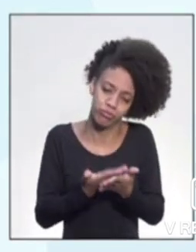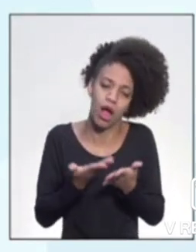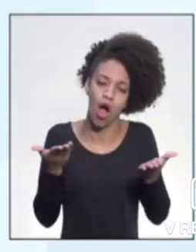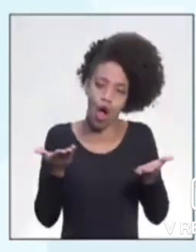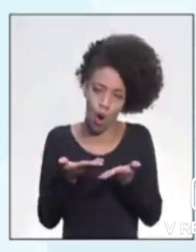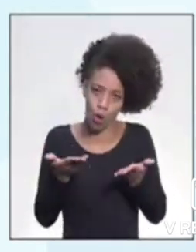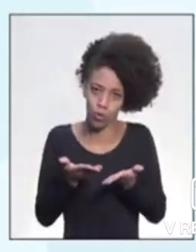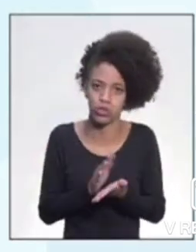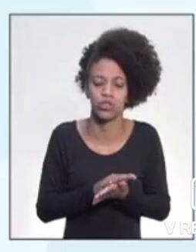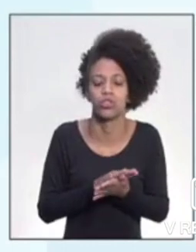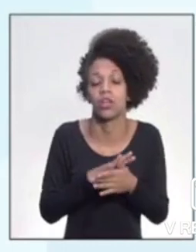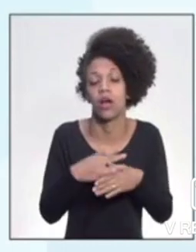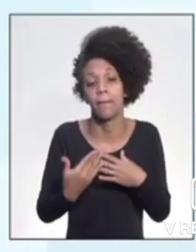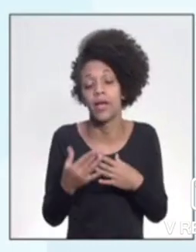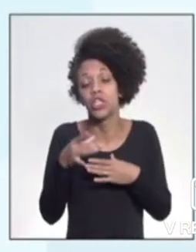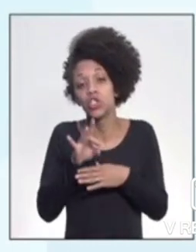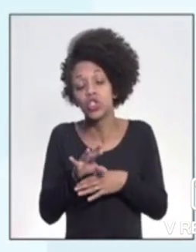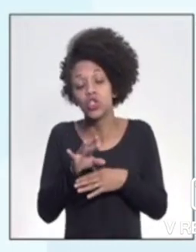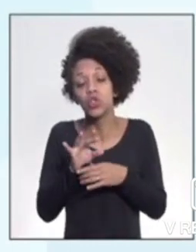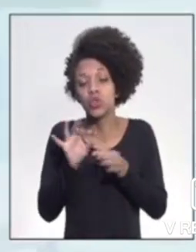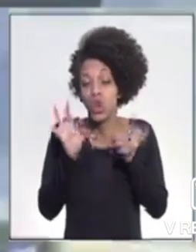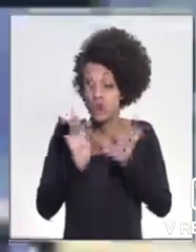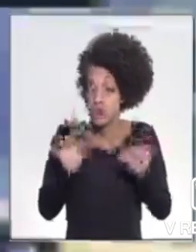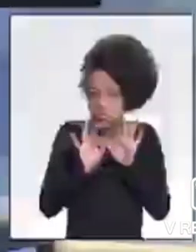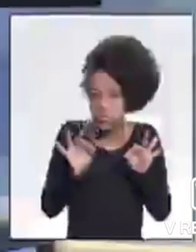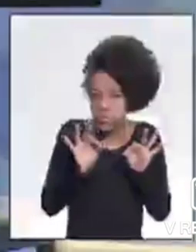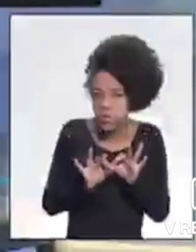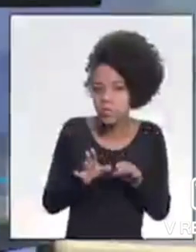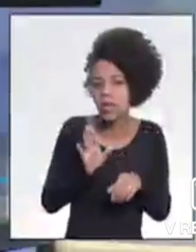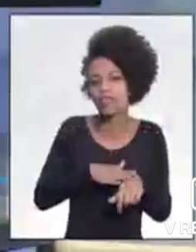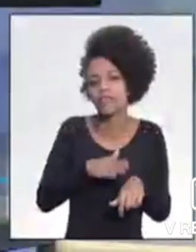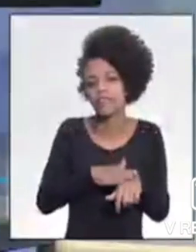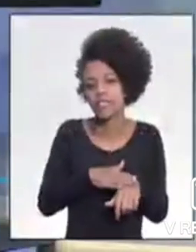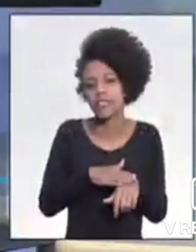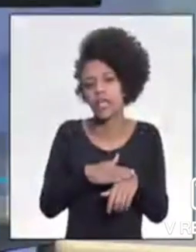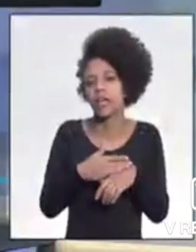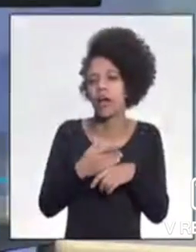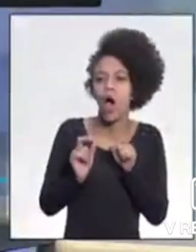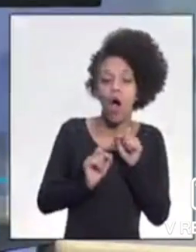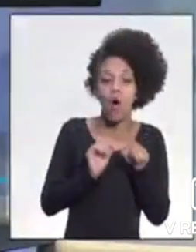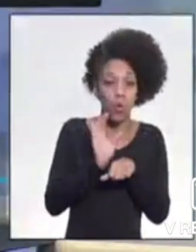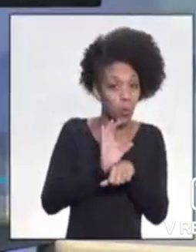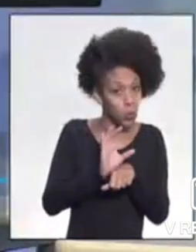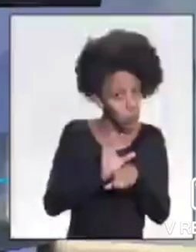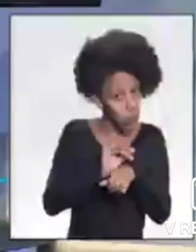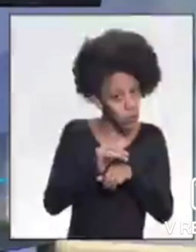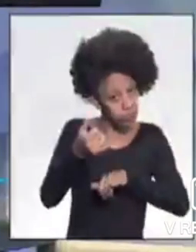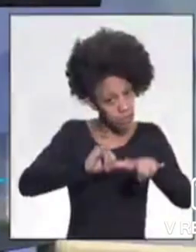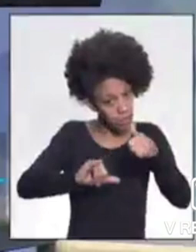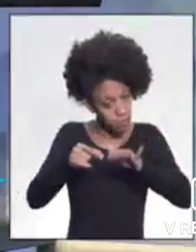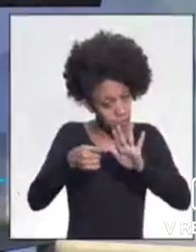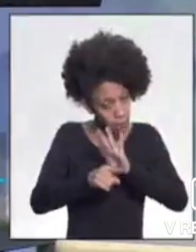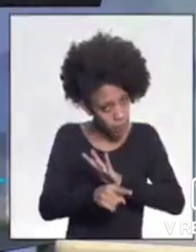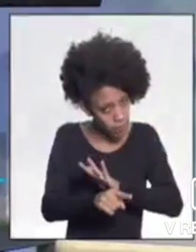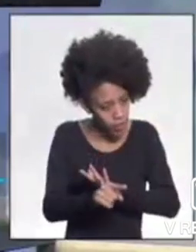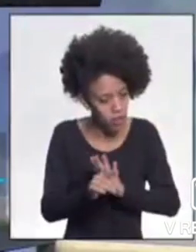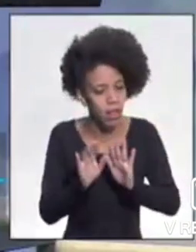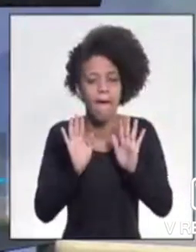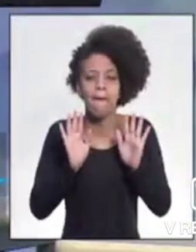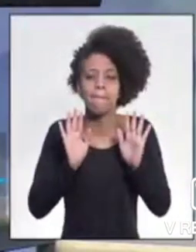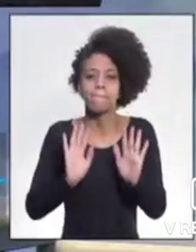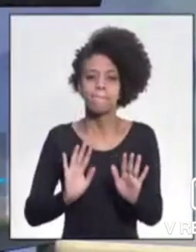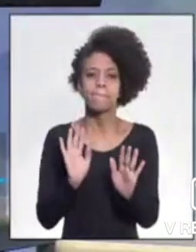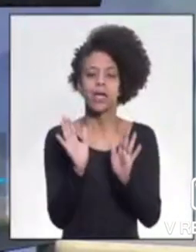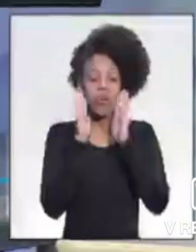mais complexos, só vai estudar aqueles que optarem em fazer algum curso na área química mais aprofundada, tá? Então nós